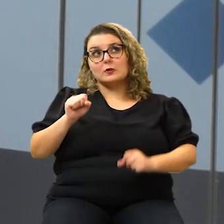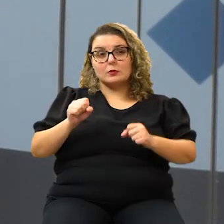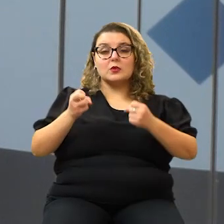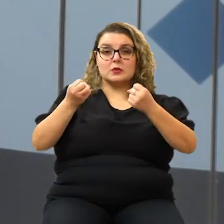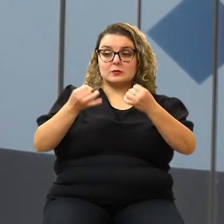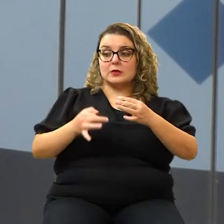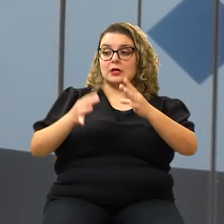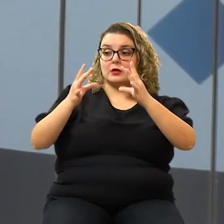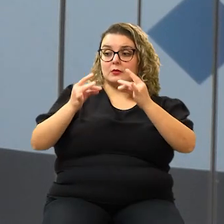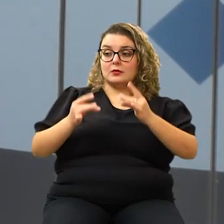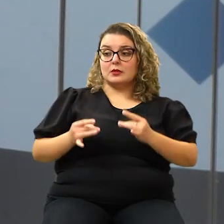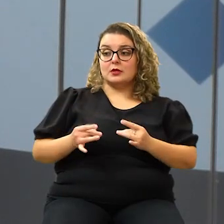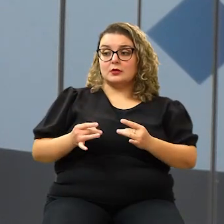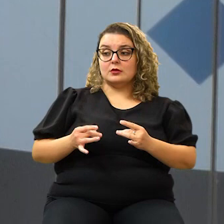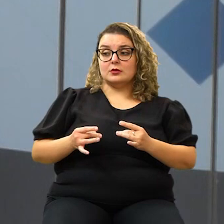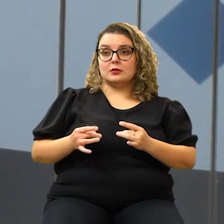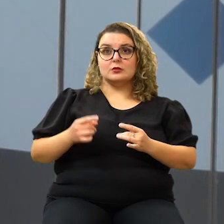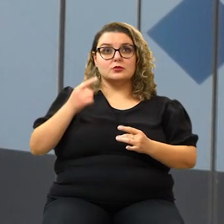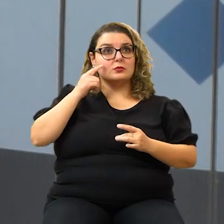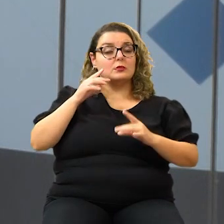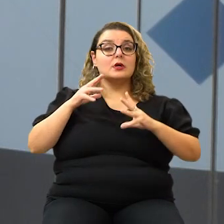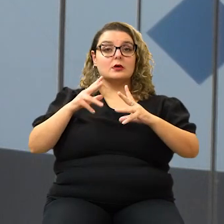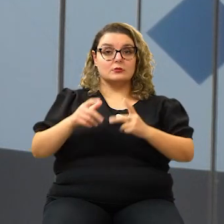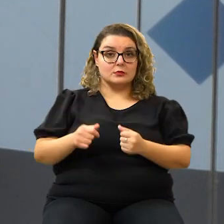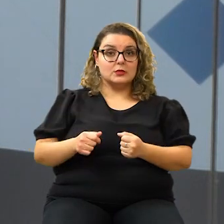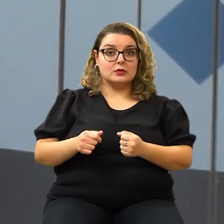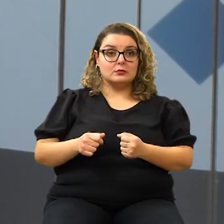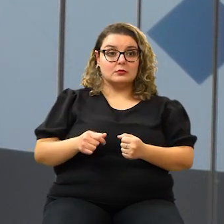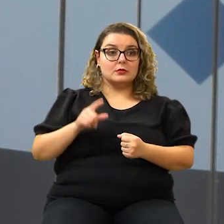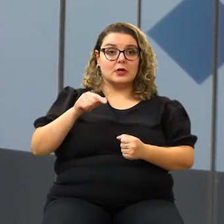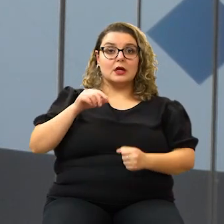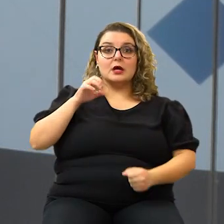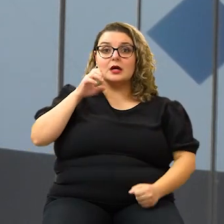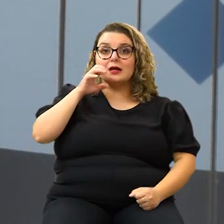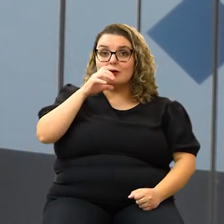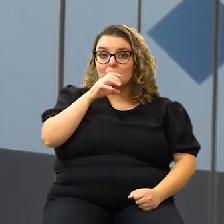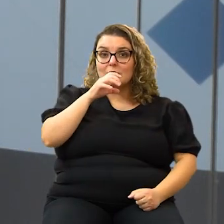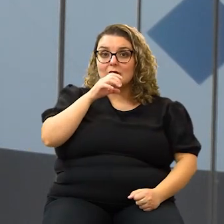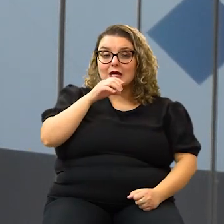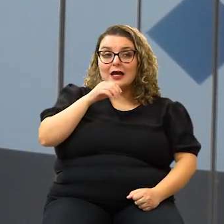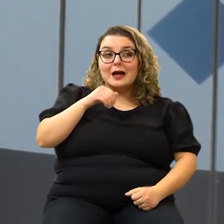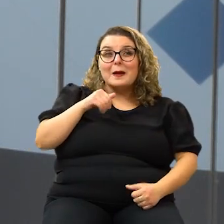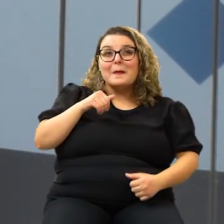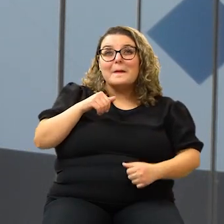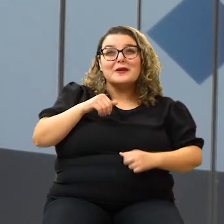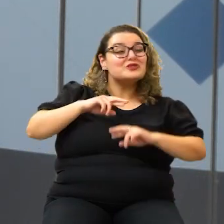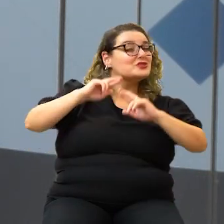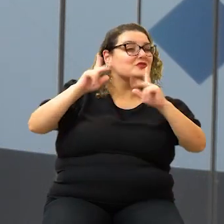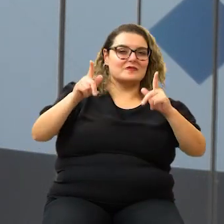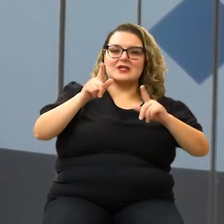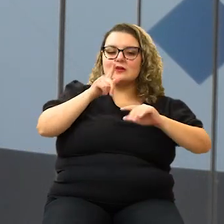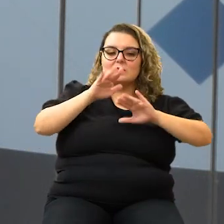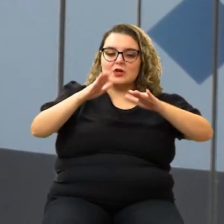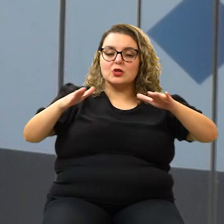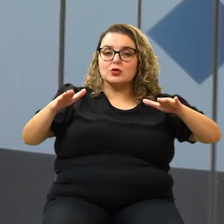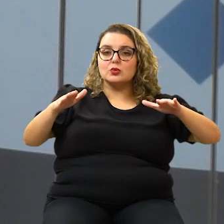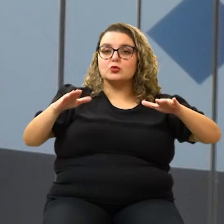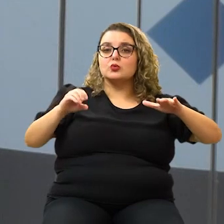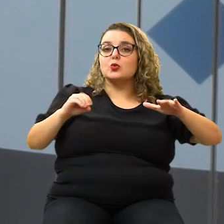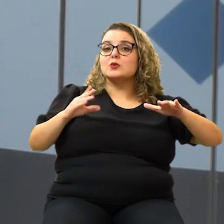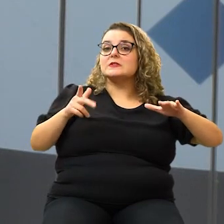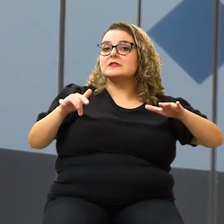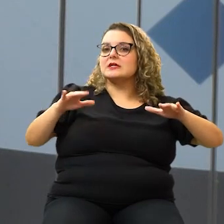explicar detalhadamente, mas de forma geral ele é um aquecimento anormal das águas lá na costa do Oceano